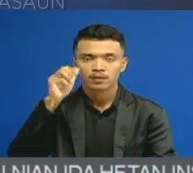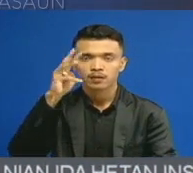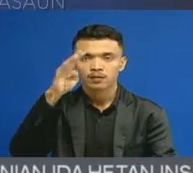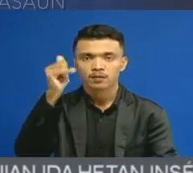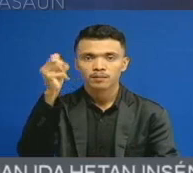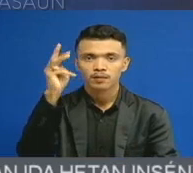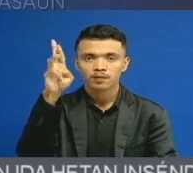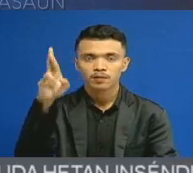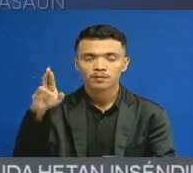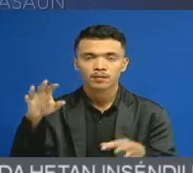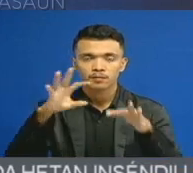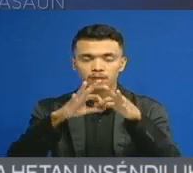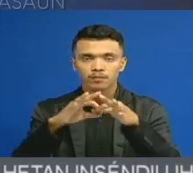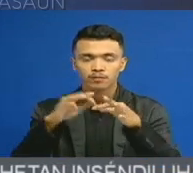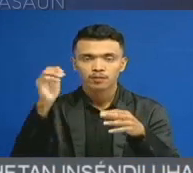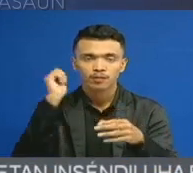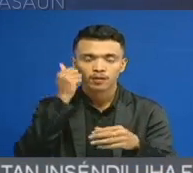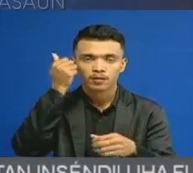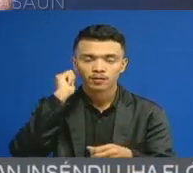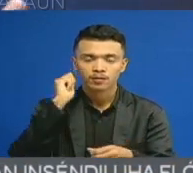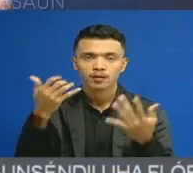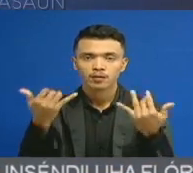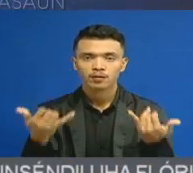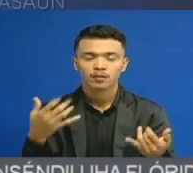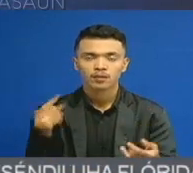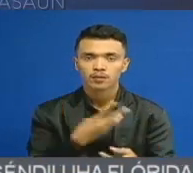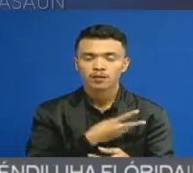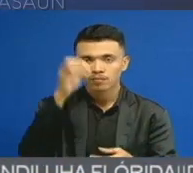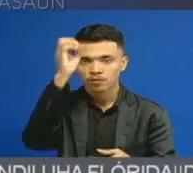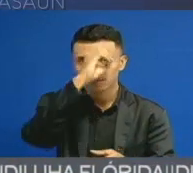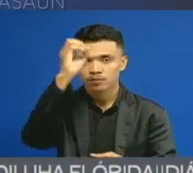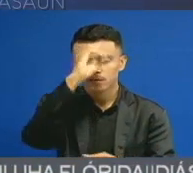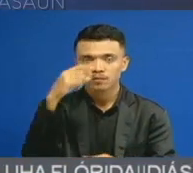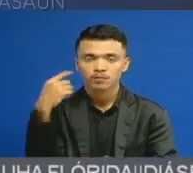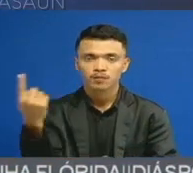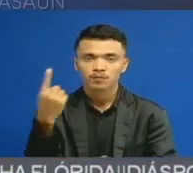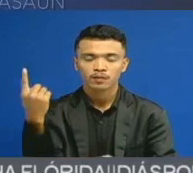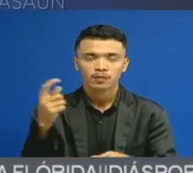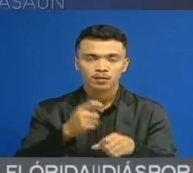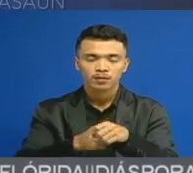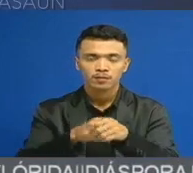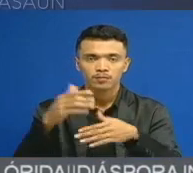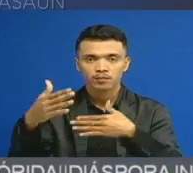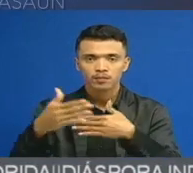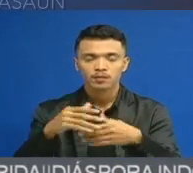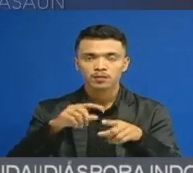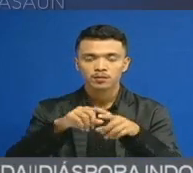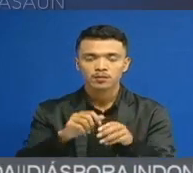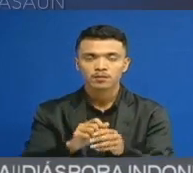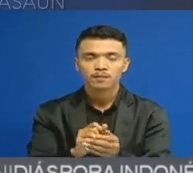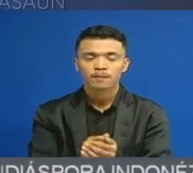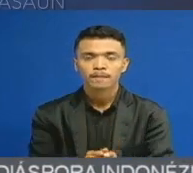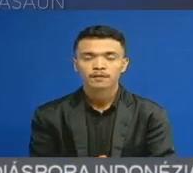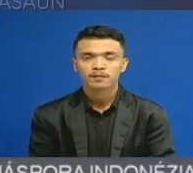da ASEAN, e estamos agora sai observador permanente a ASEAN, lá que o tempo para, que o tempo não, e saímos membro. Agora,